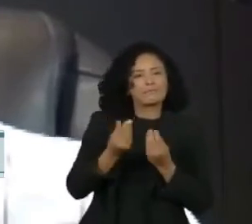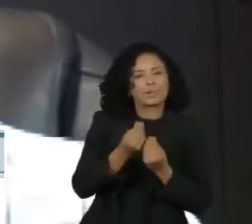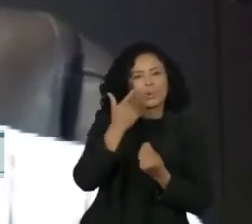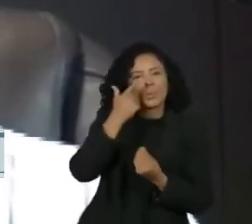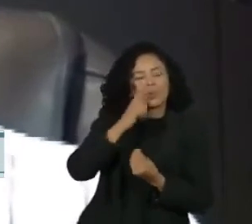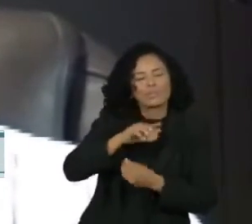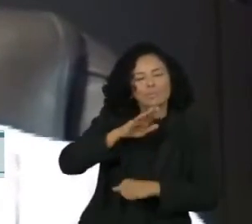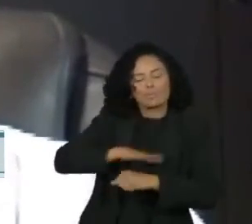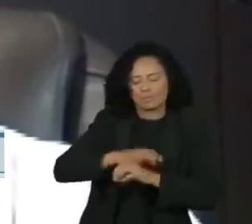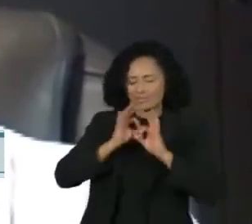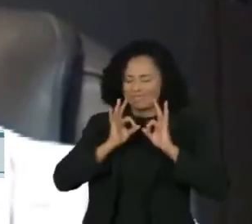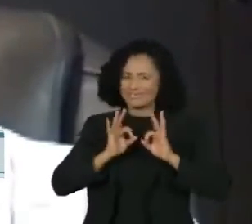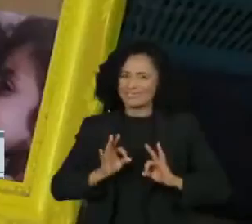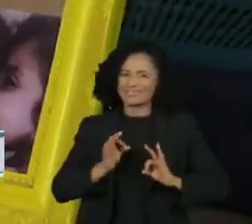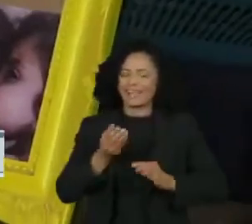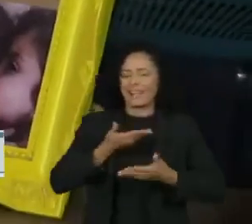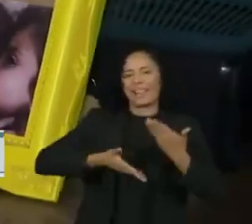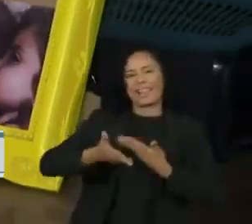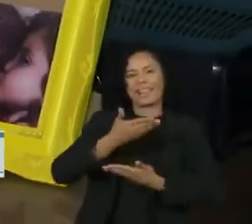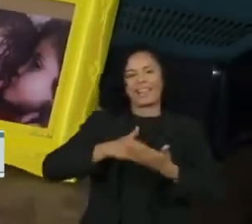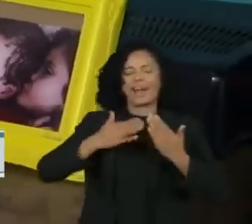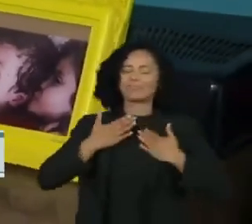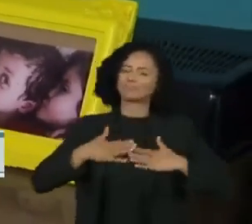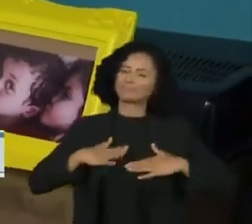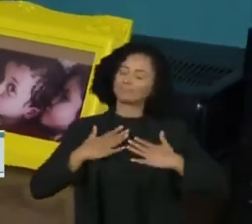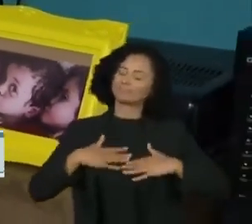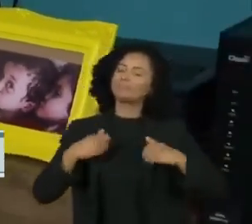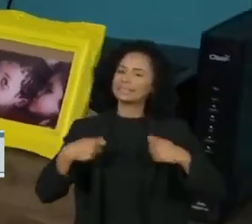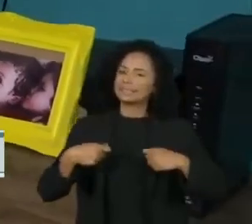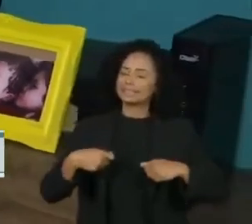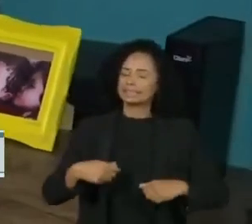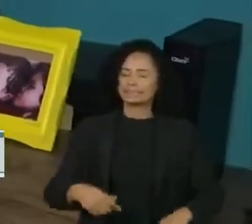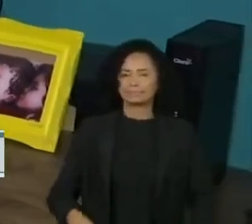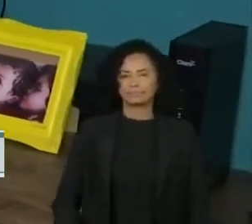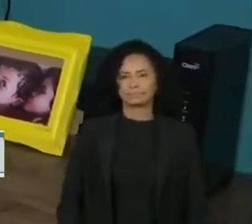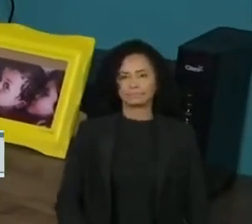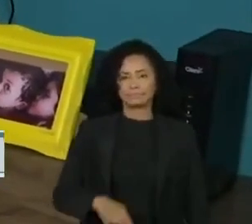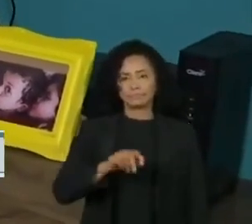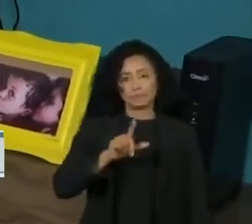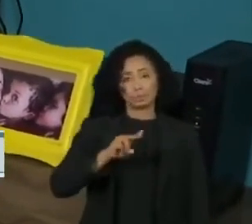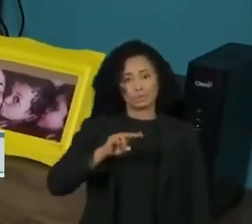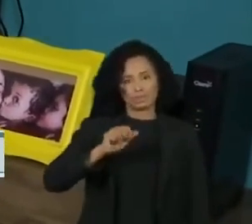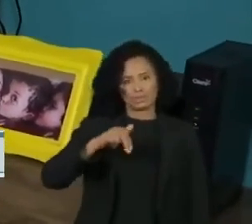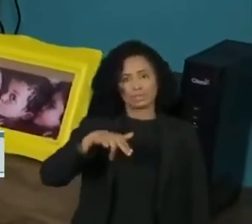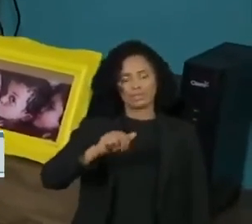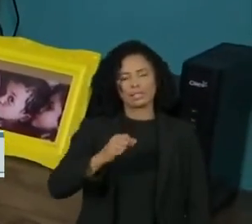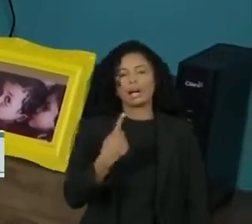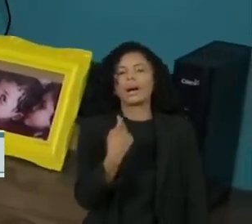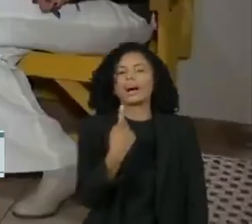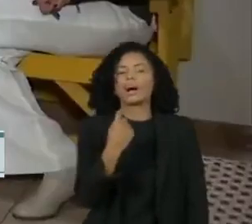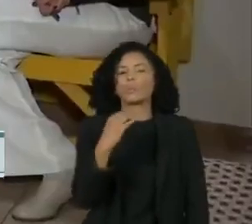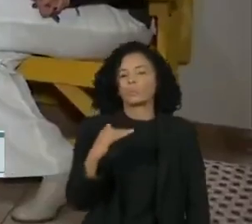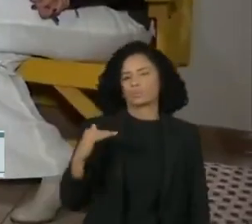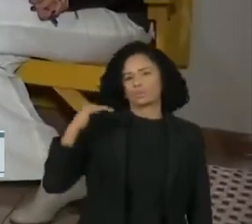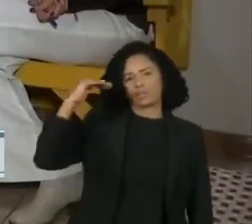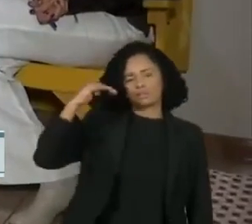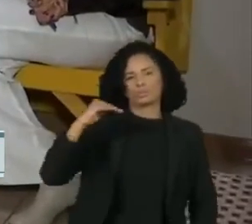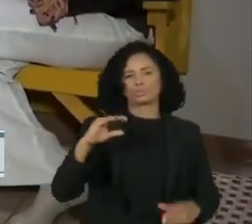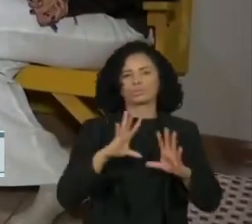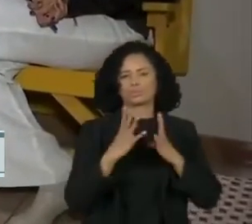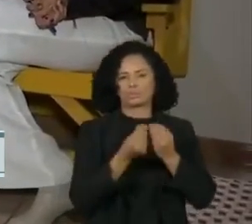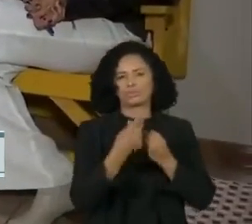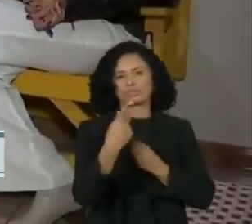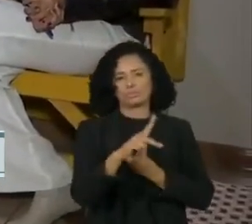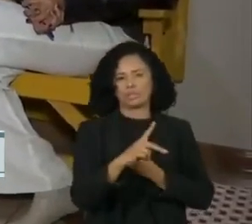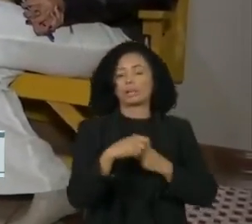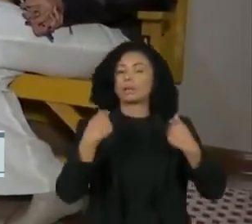de recuperação, de descanso. No caso de Luciana, que é a única adulta em casa, a rede de apoio é fundamental